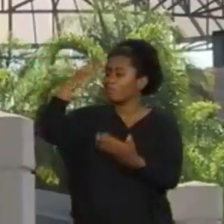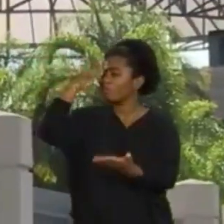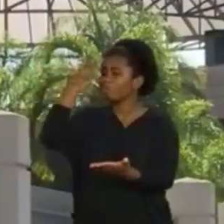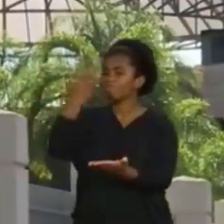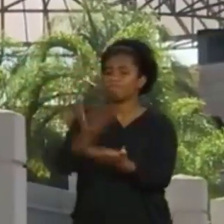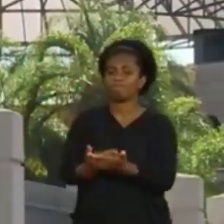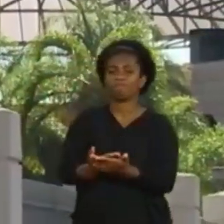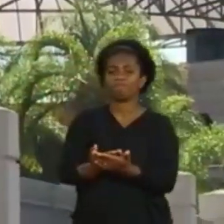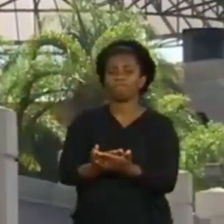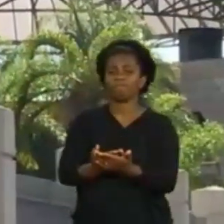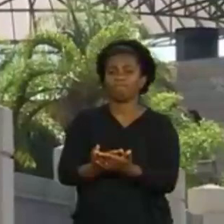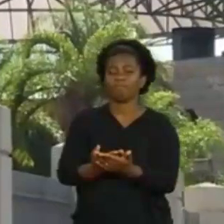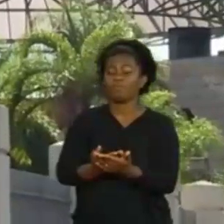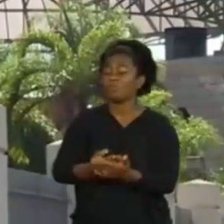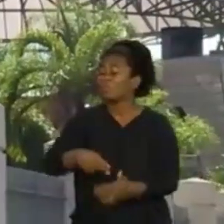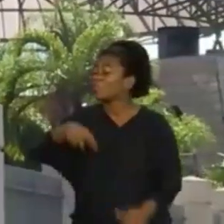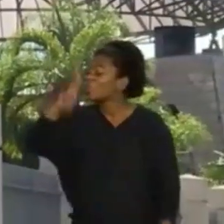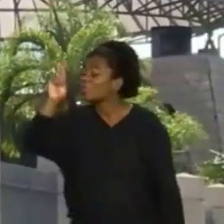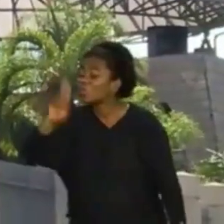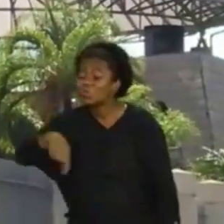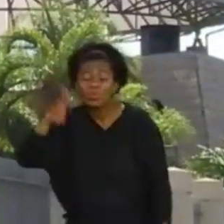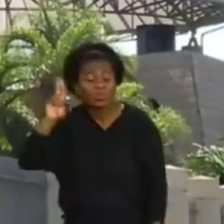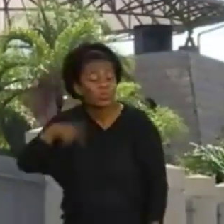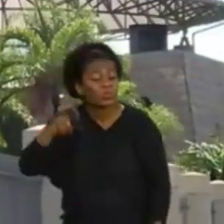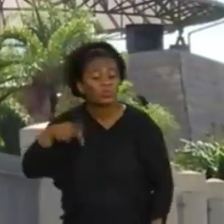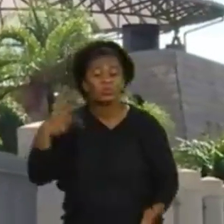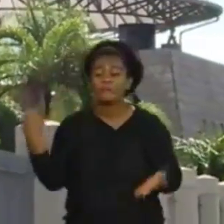Deus que não falha, nunca falhou,